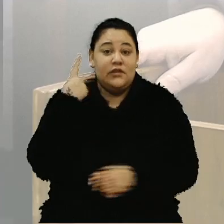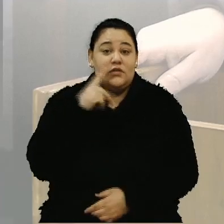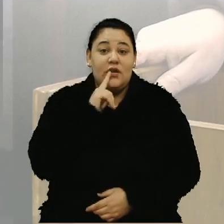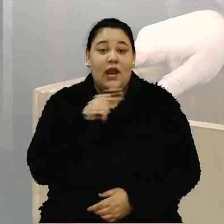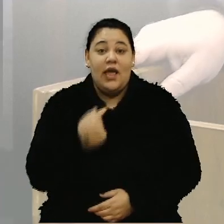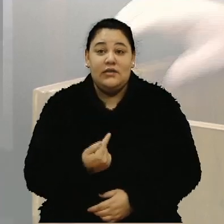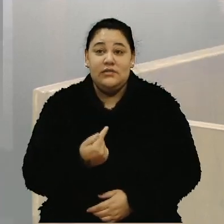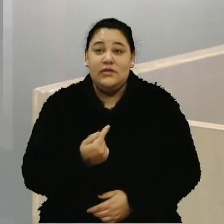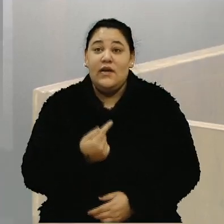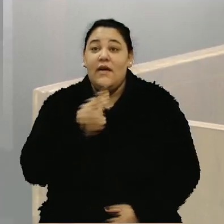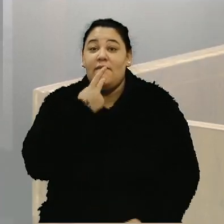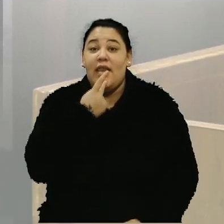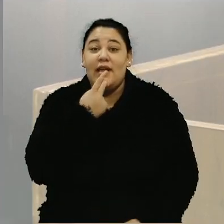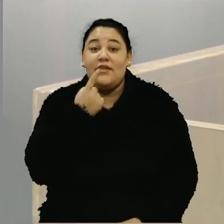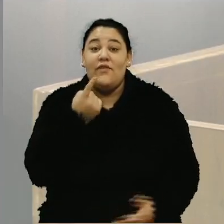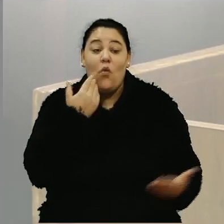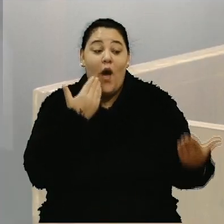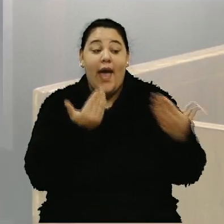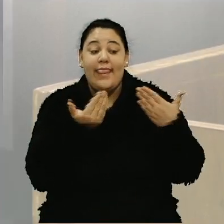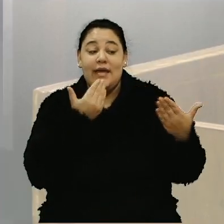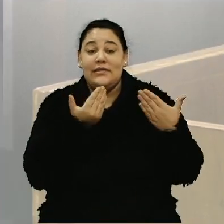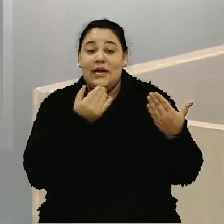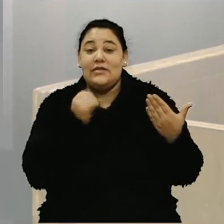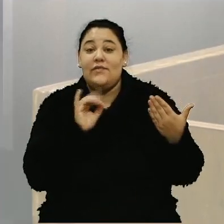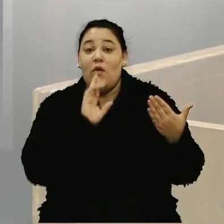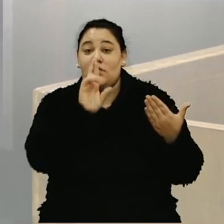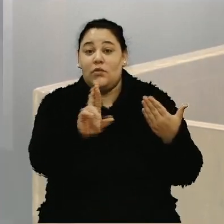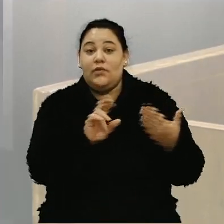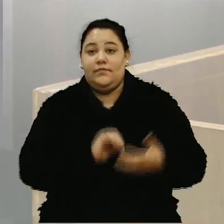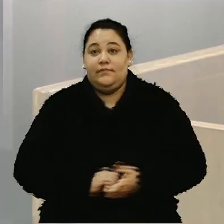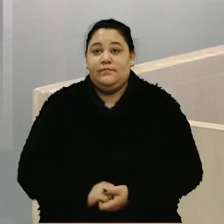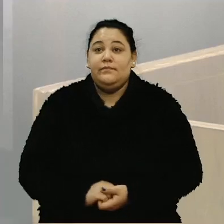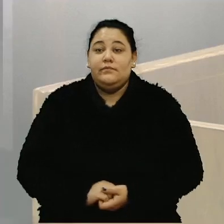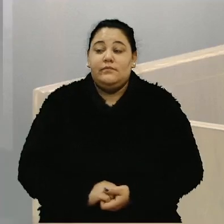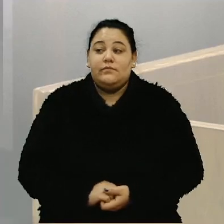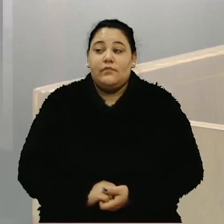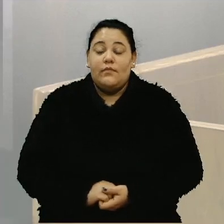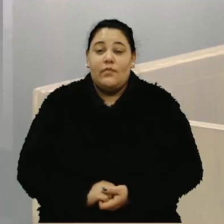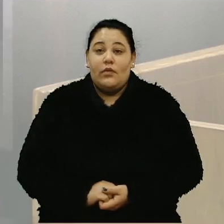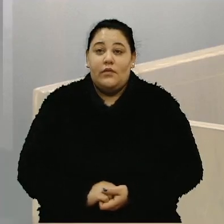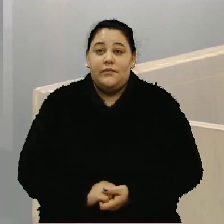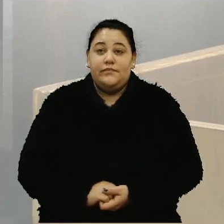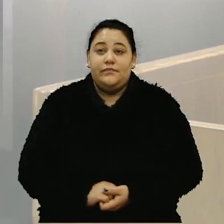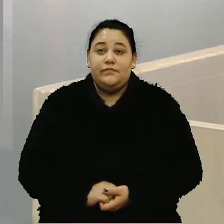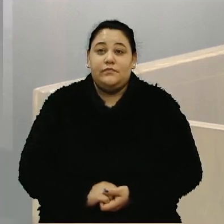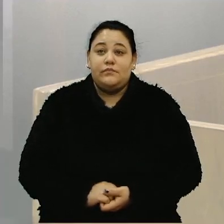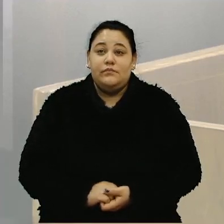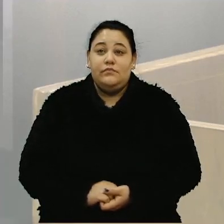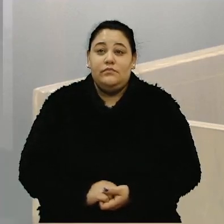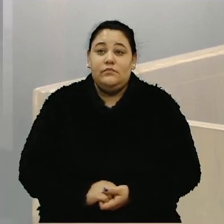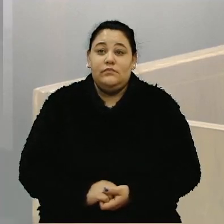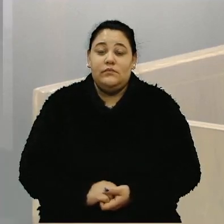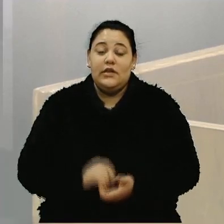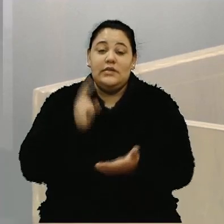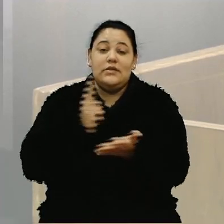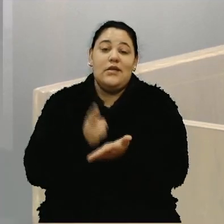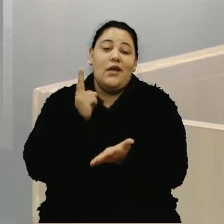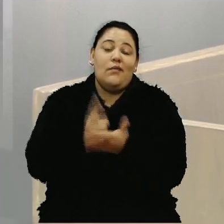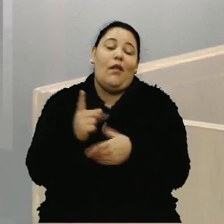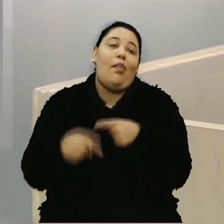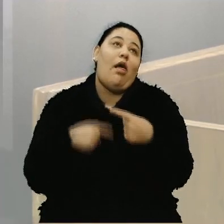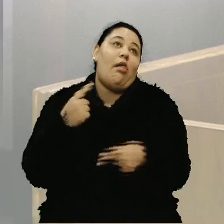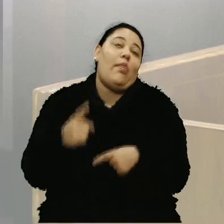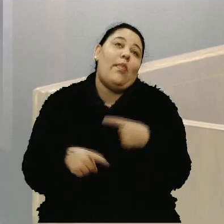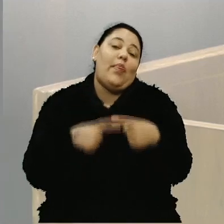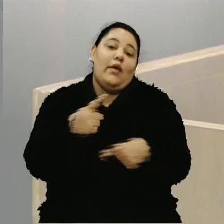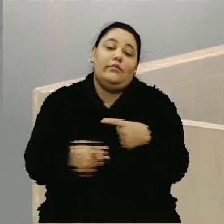Disseram que vão avaliar se vão responder. Sempre a mesma coisa, né? No